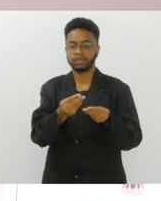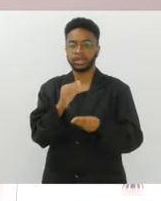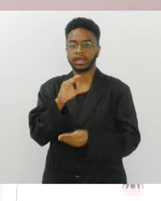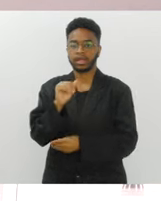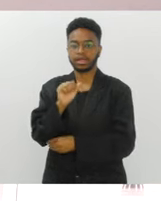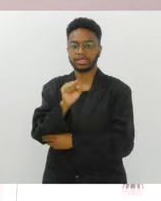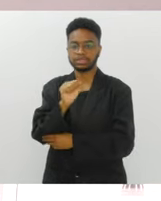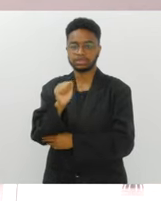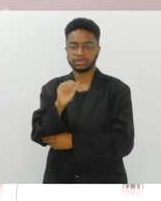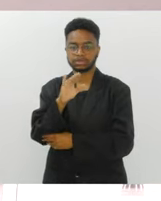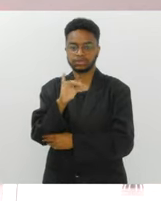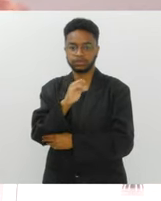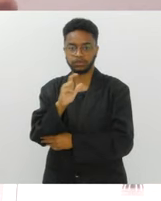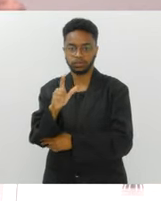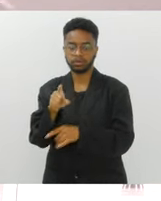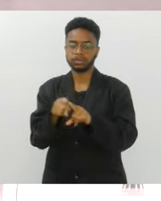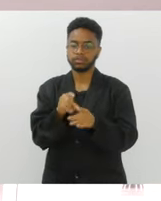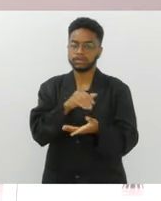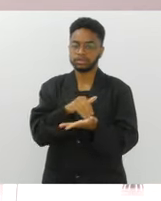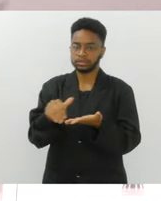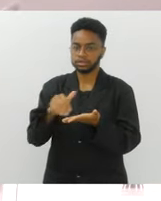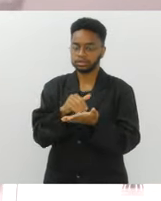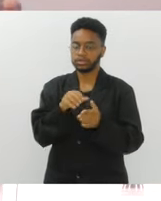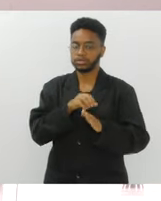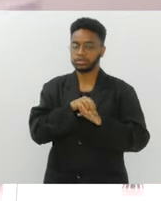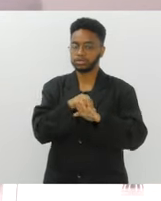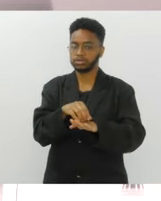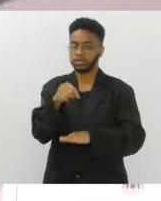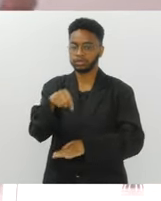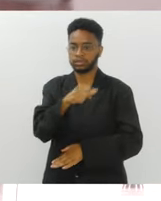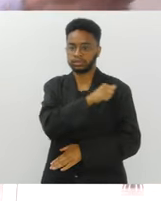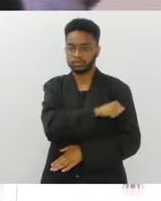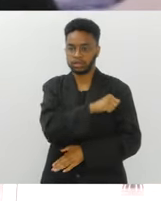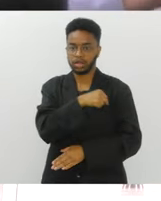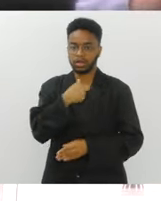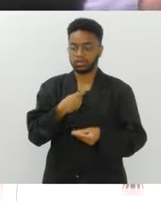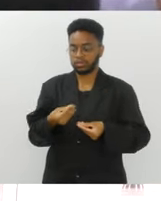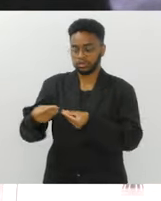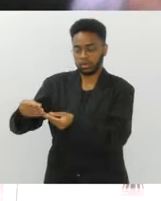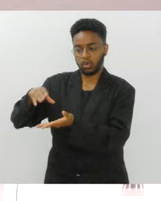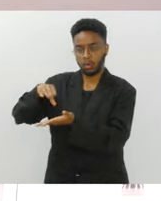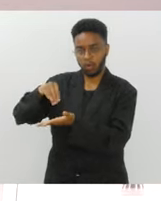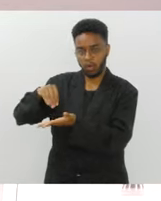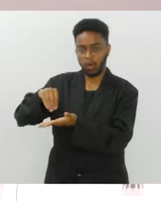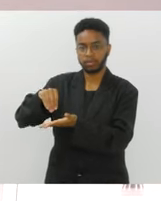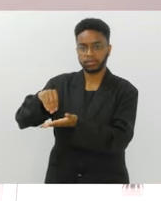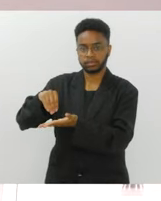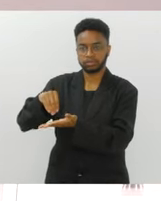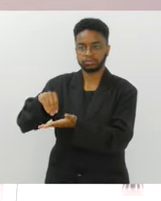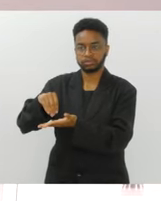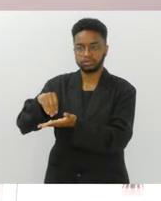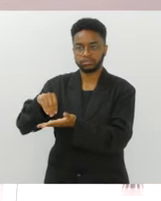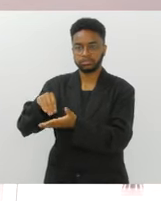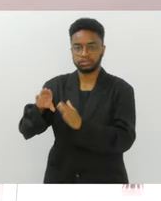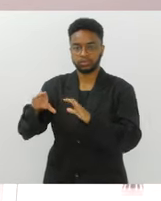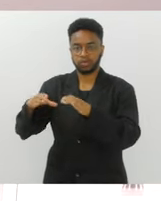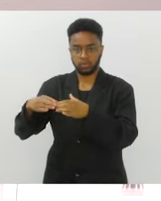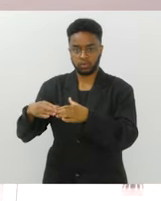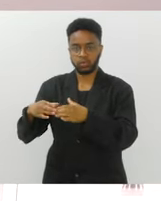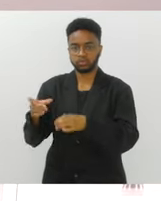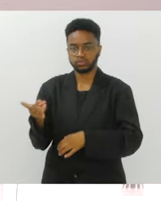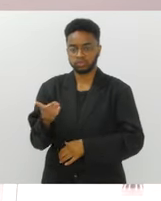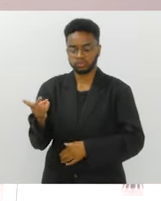à Secretaria de Transporte do Estado do Rio de Janeiro. Deixo aqui uma cópia para a Frente Parlamentar e para a Comissão